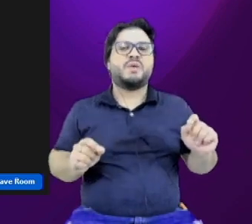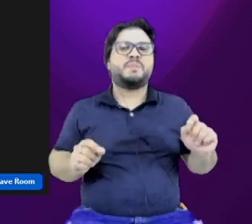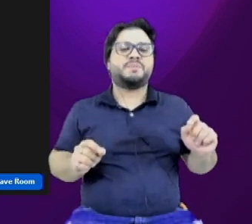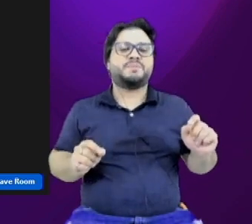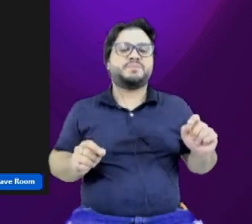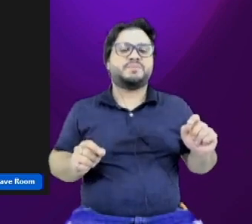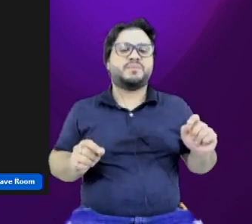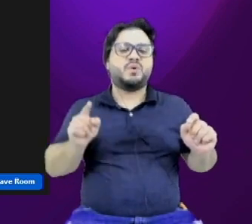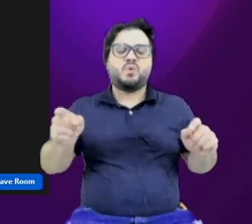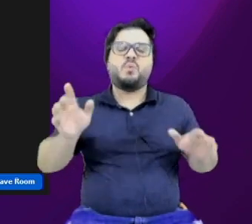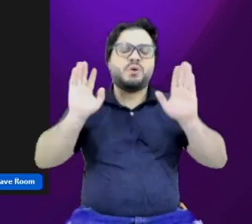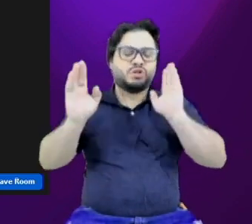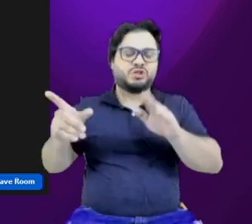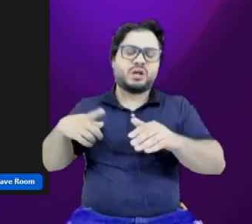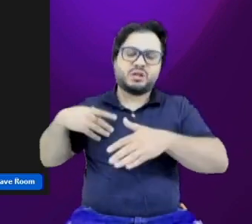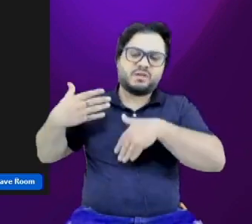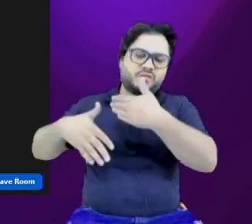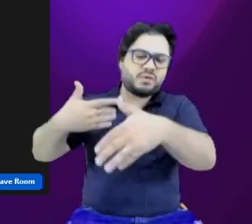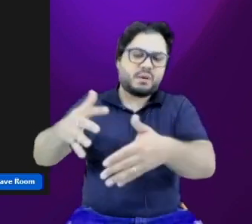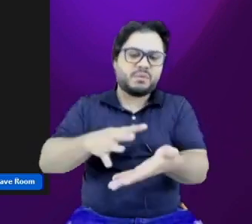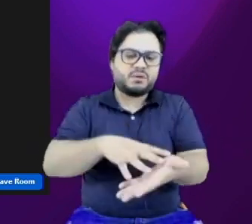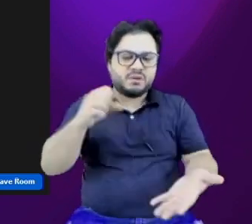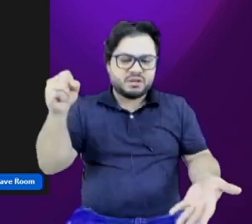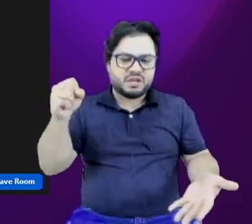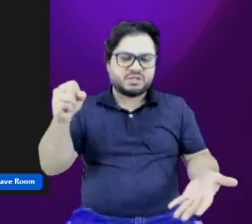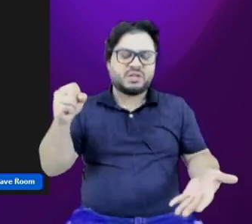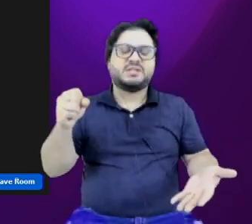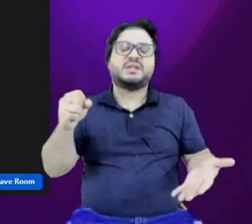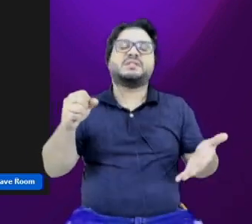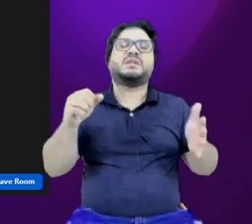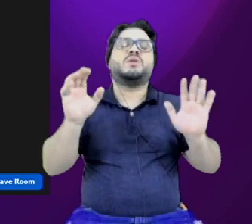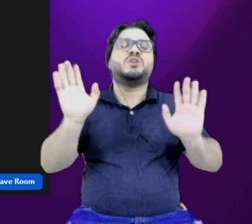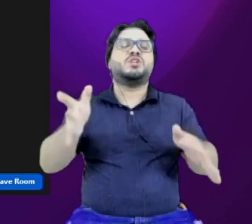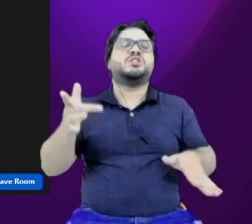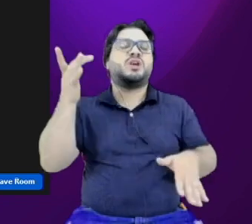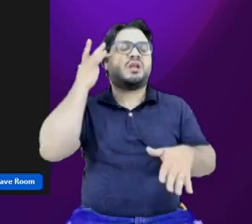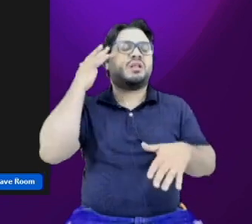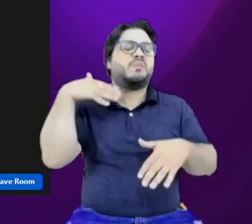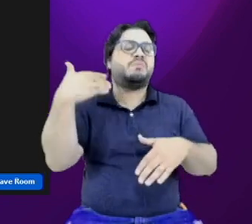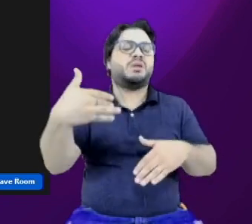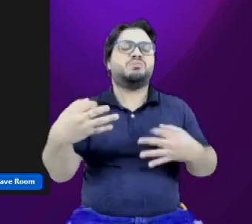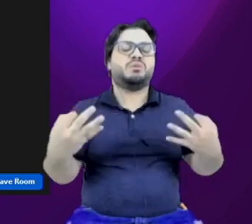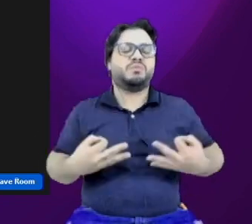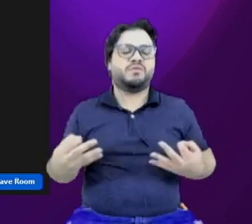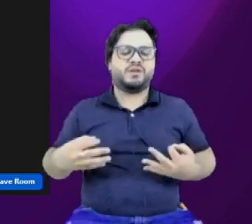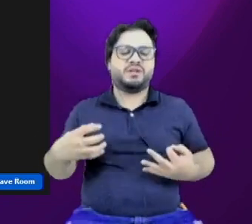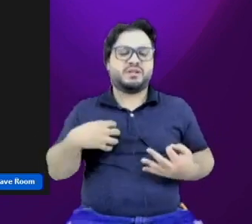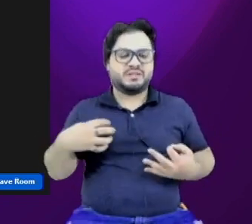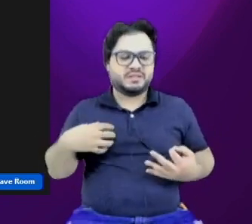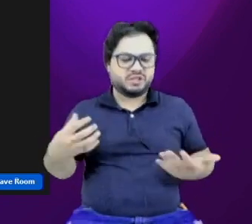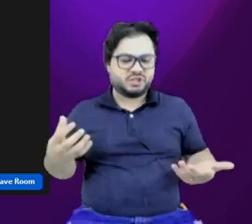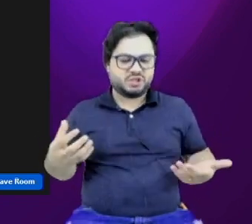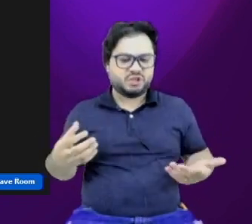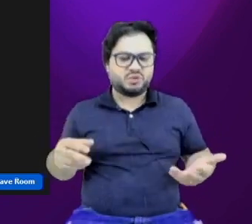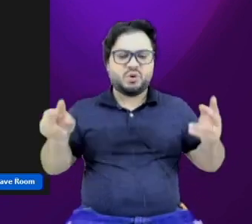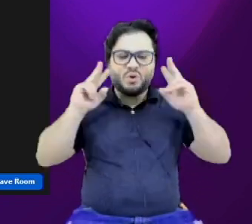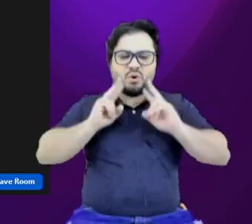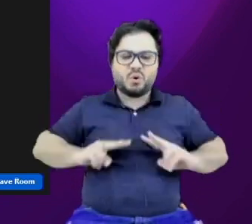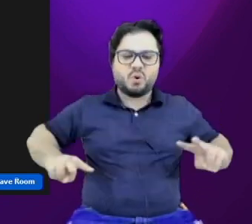já trilhou um caminho da digitalização e já está madura, né, o suficiente nesse sentido, já olhando